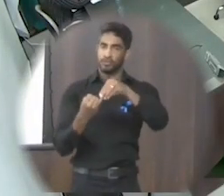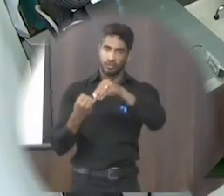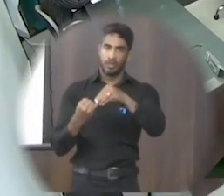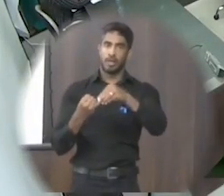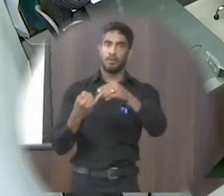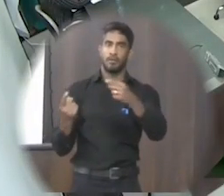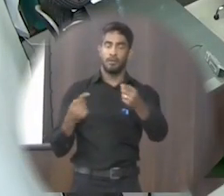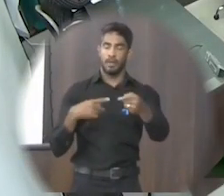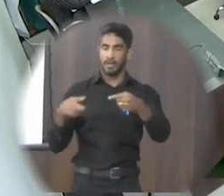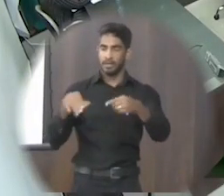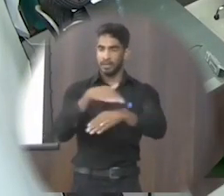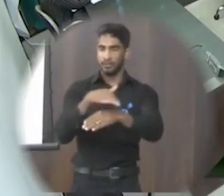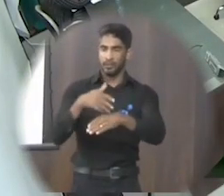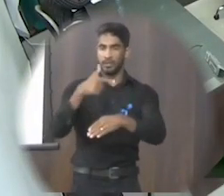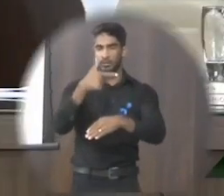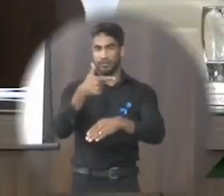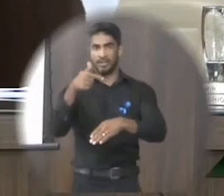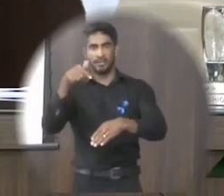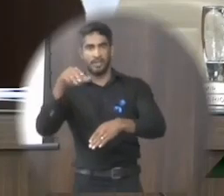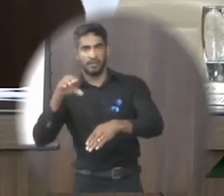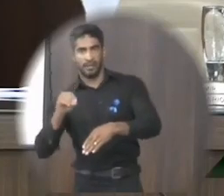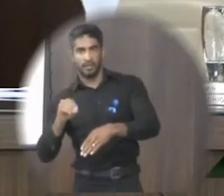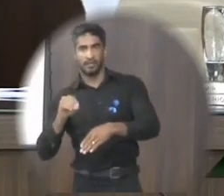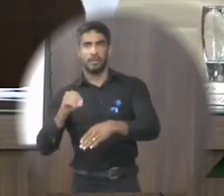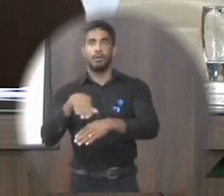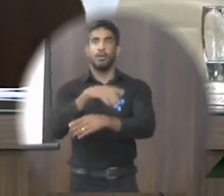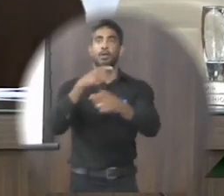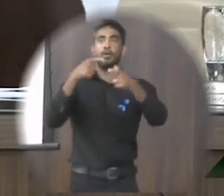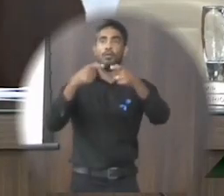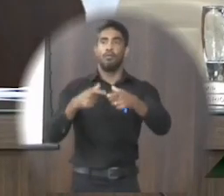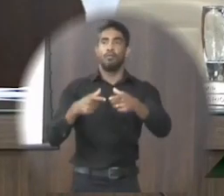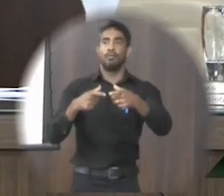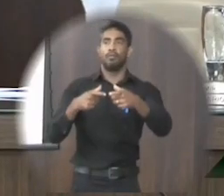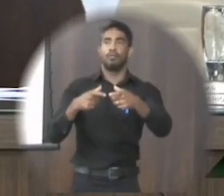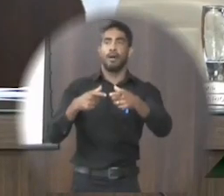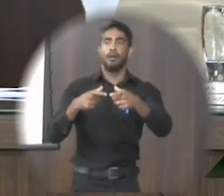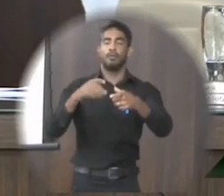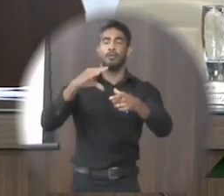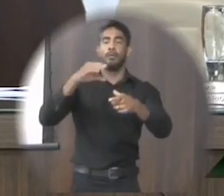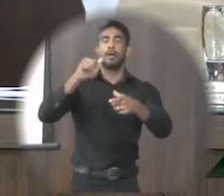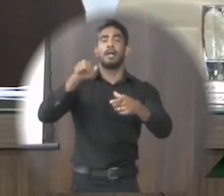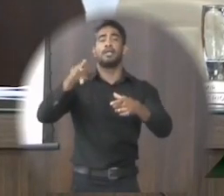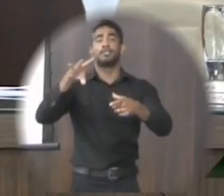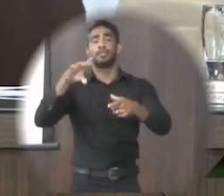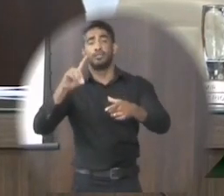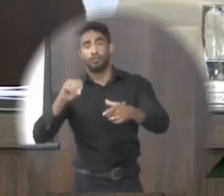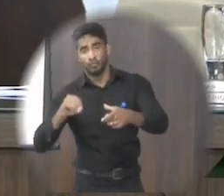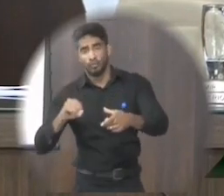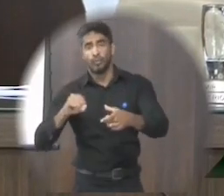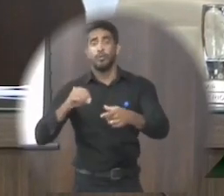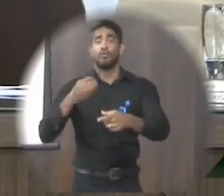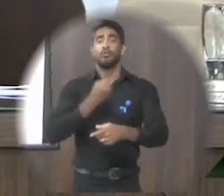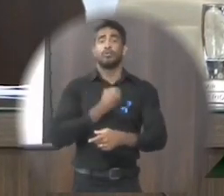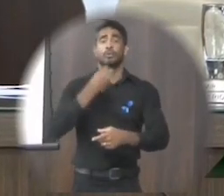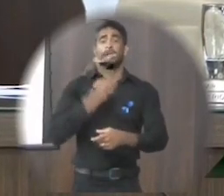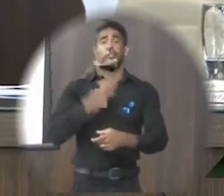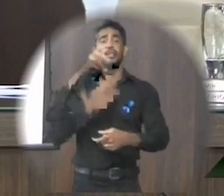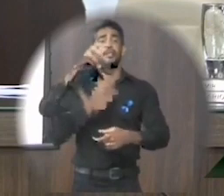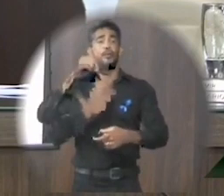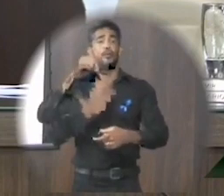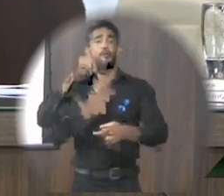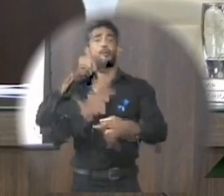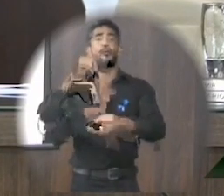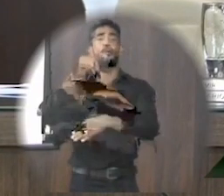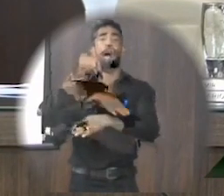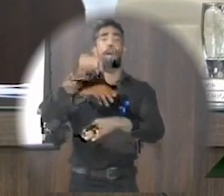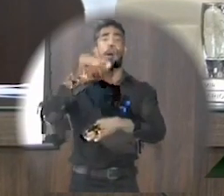ruas 270, atualmente no bairro, na Rua Cândido Pardim, e Rua 350, atualmente na Rua Antônio